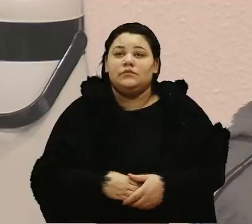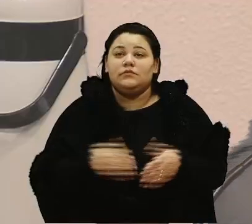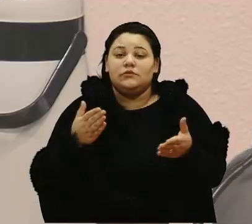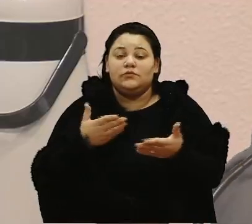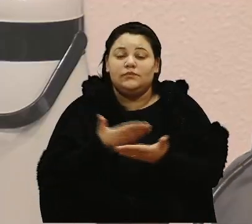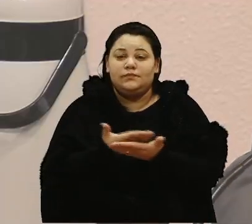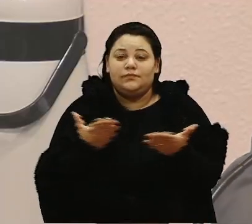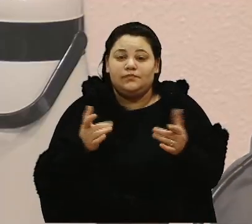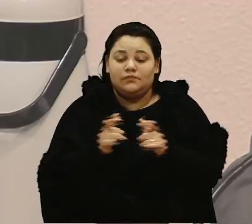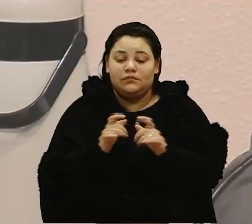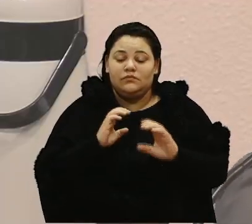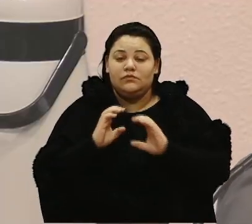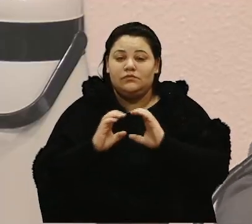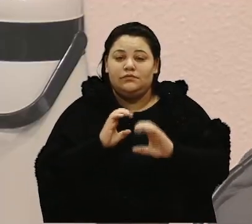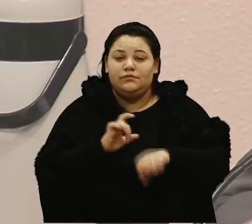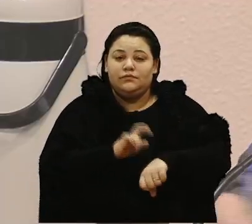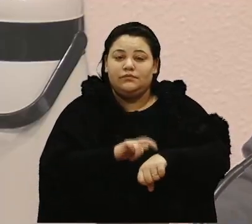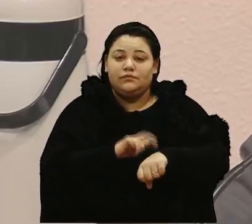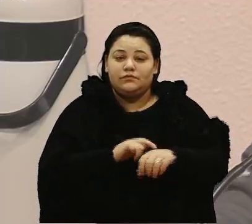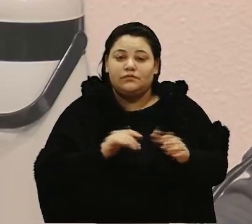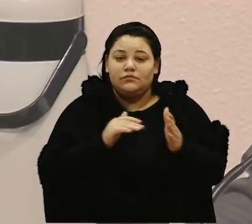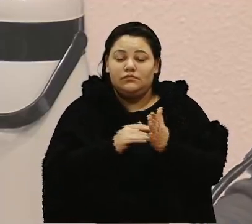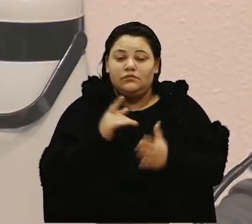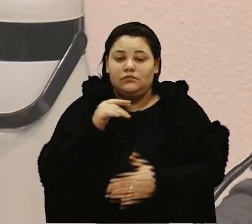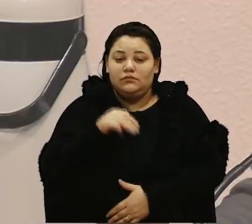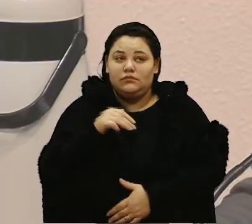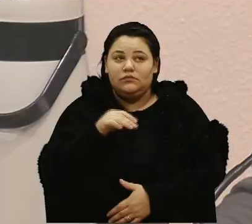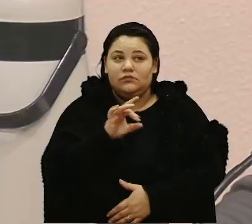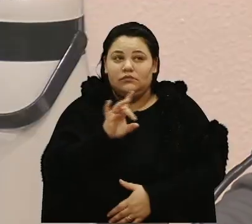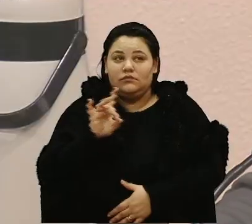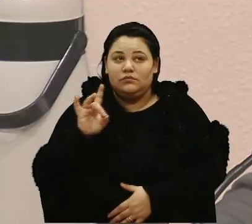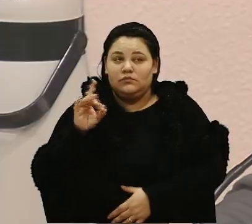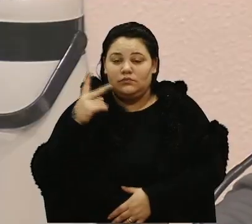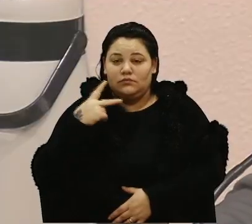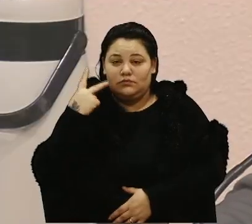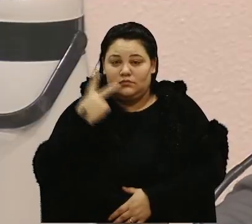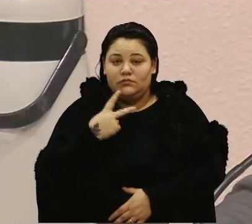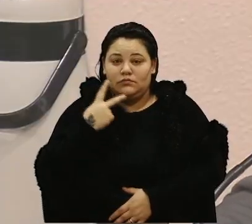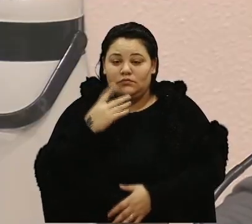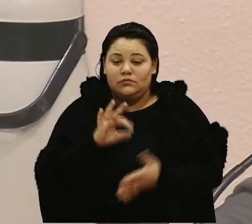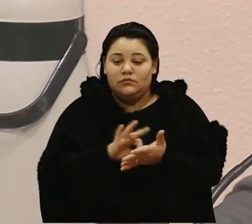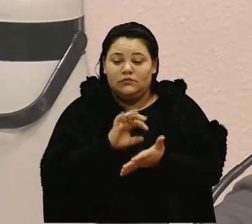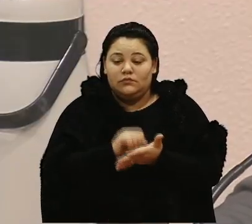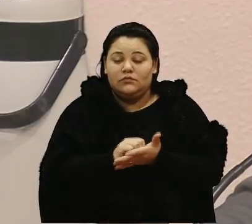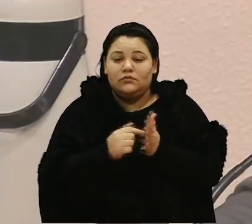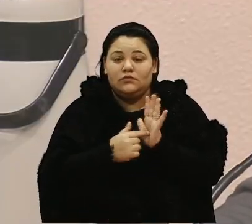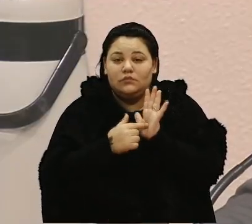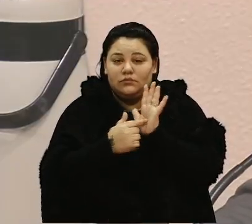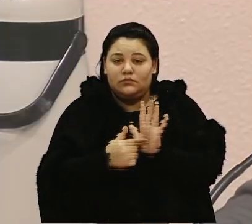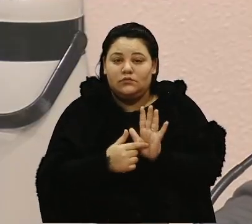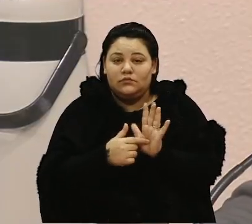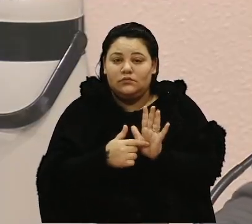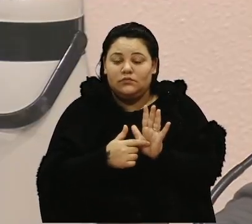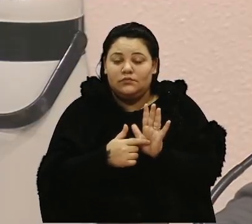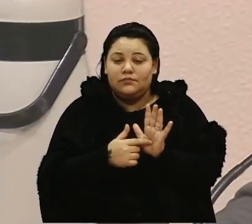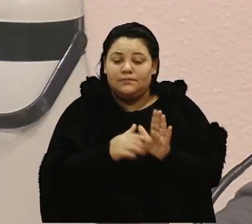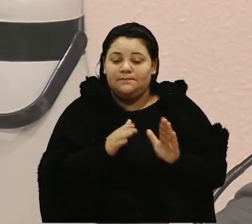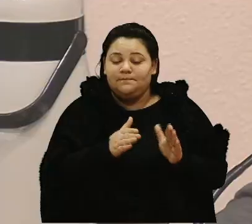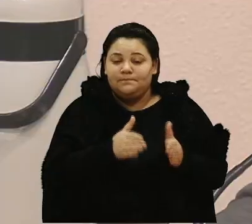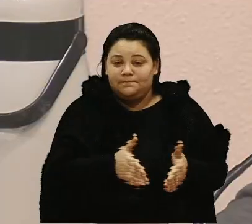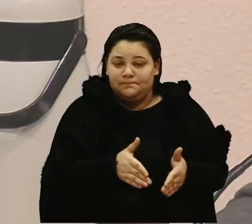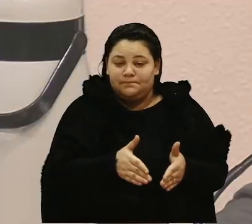o espaço das pequenas comunicações, pelo tempo de 1 minuto por vereador inscrito, para apresentação de votos de pesar, de louvor ou